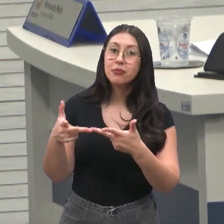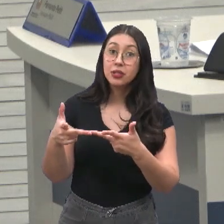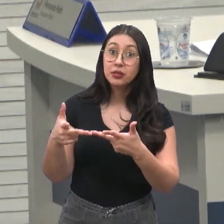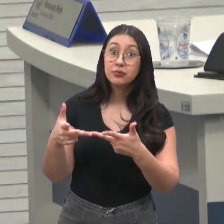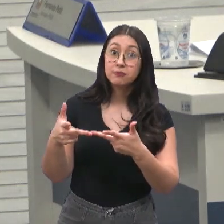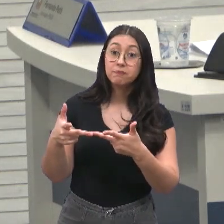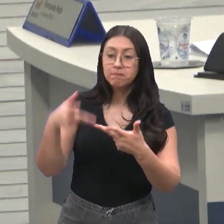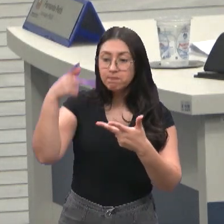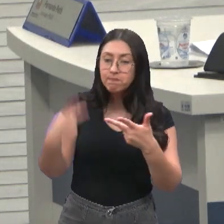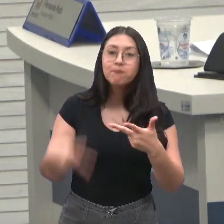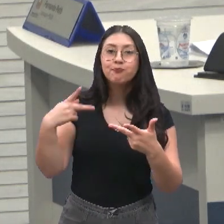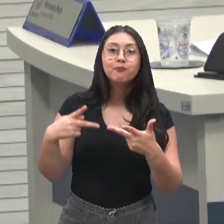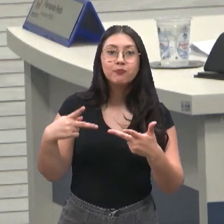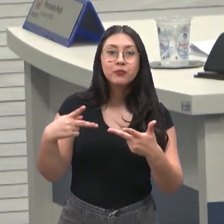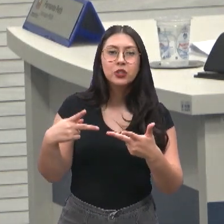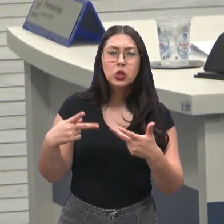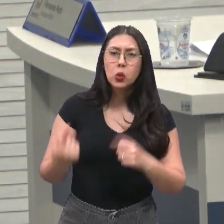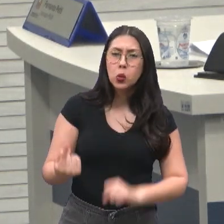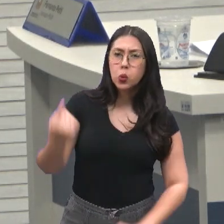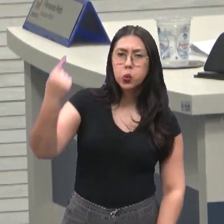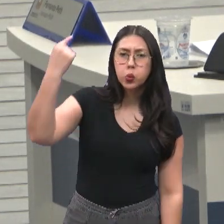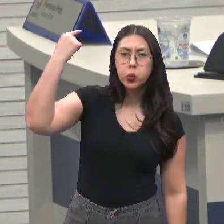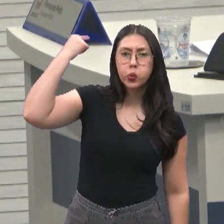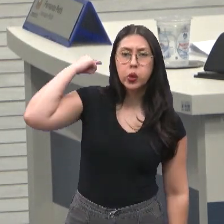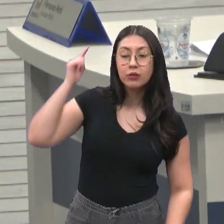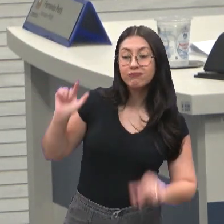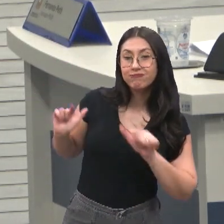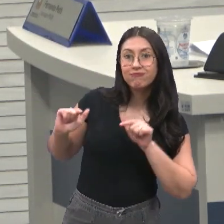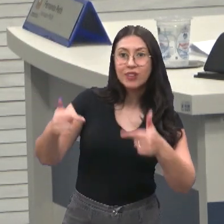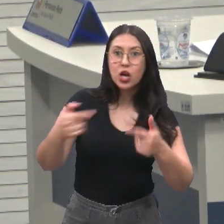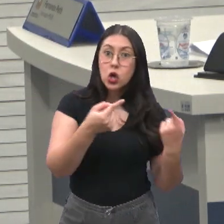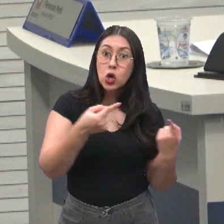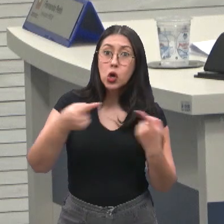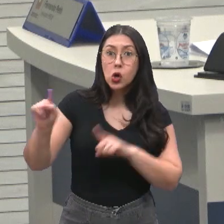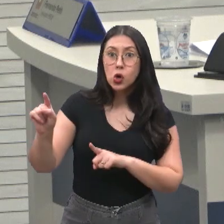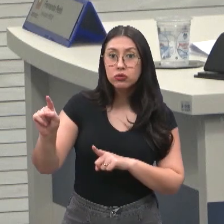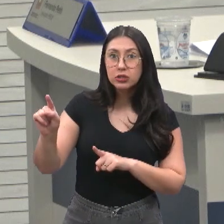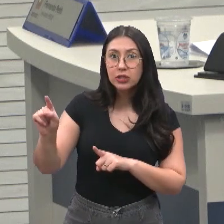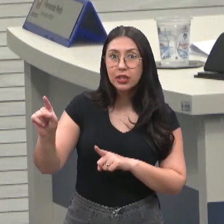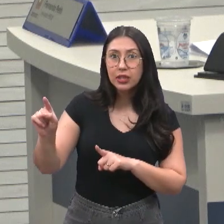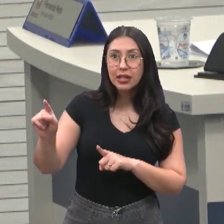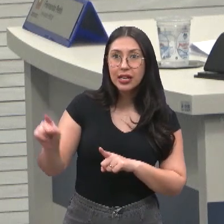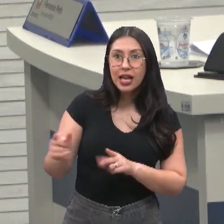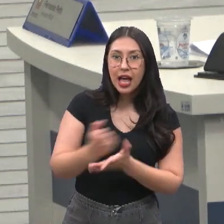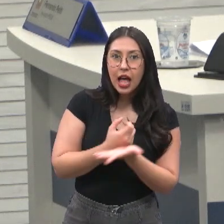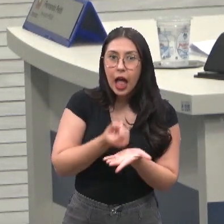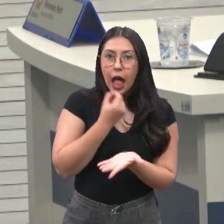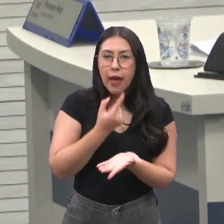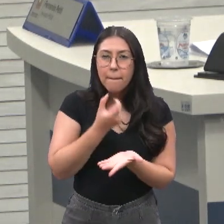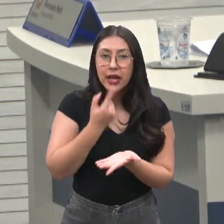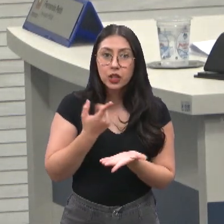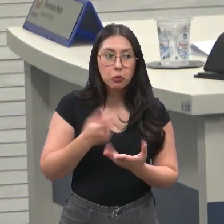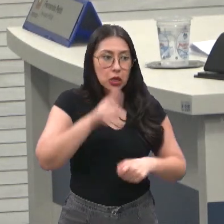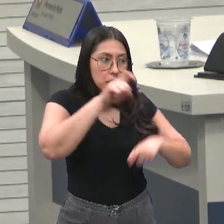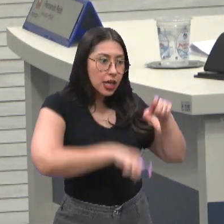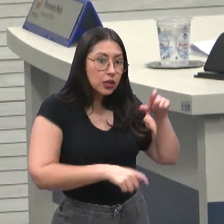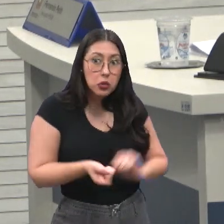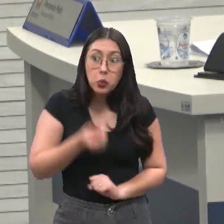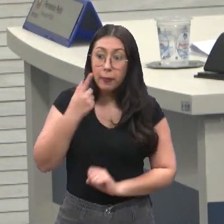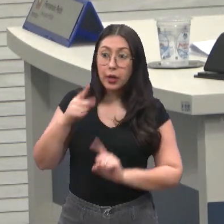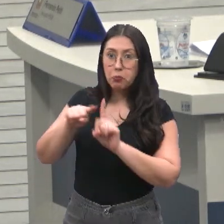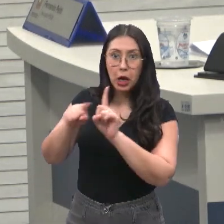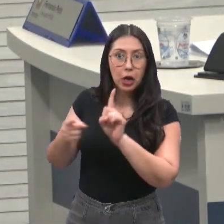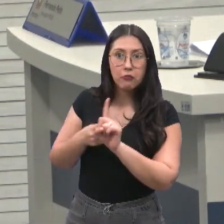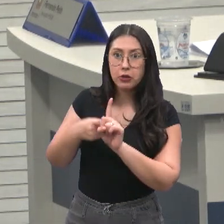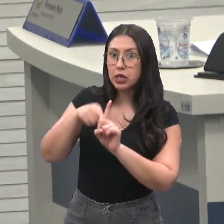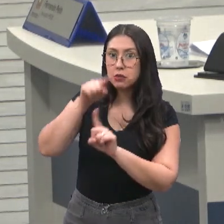parlamento que lá atrás se levantou contra a pílula do dia seguinte. Eu lembro que eu e o vereador Lino, nós estivemos,